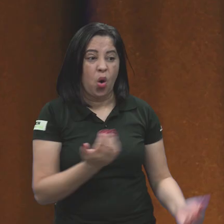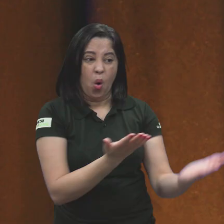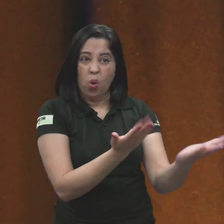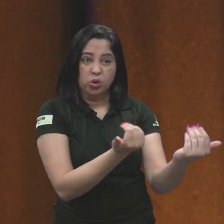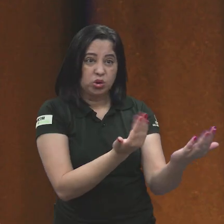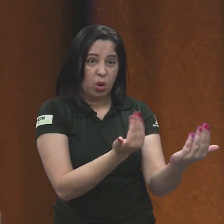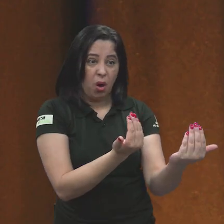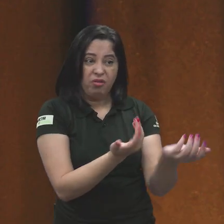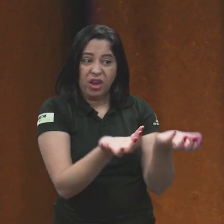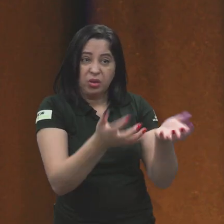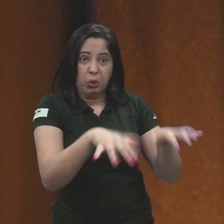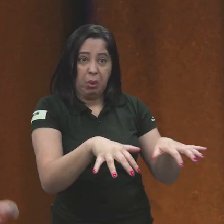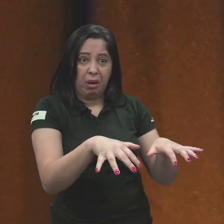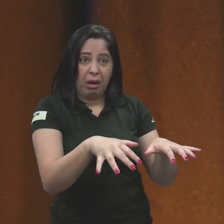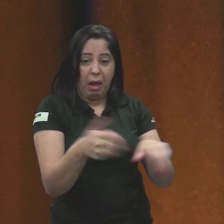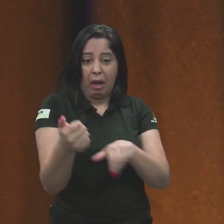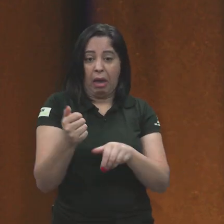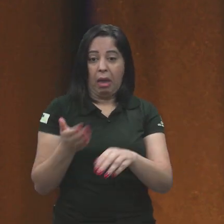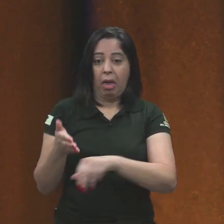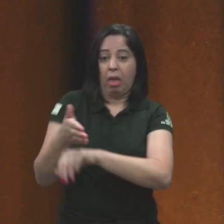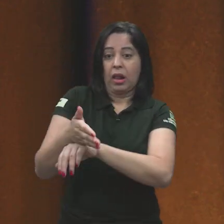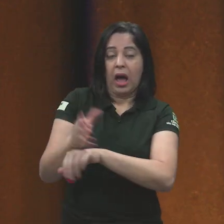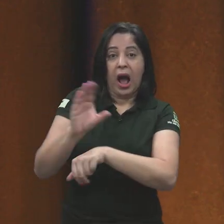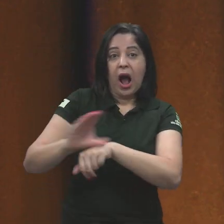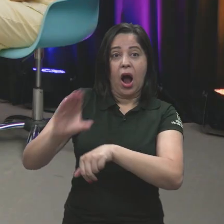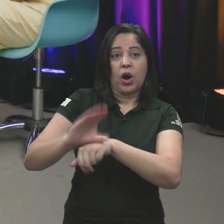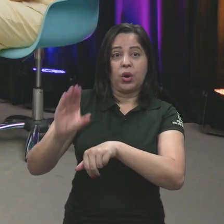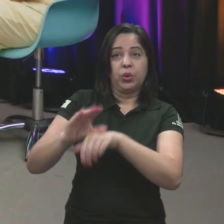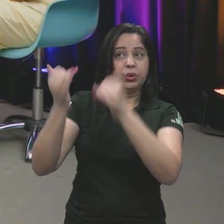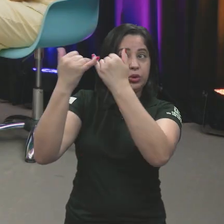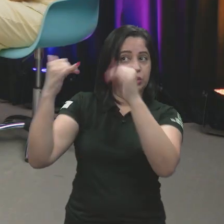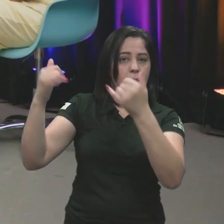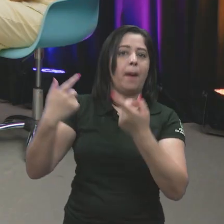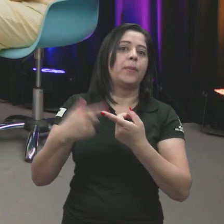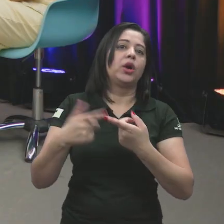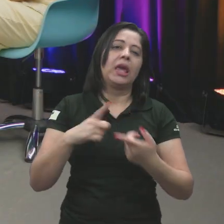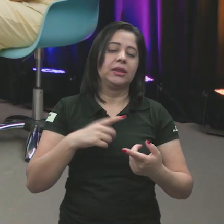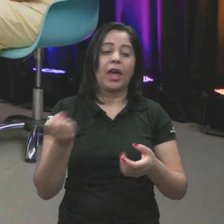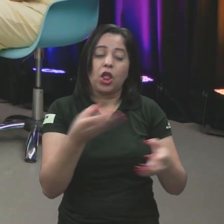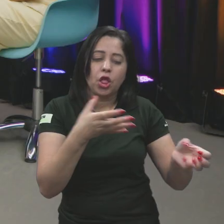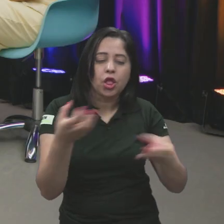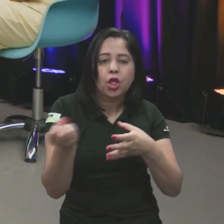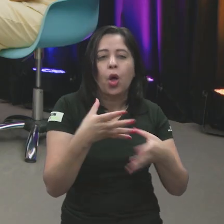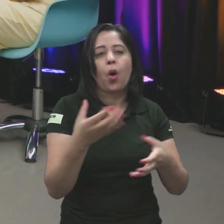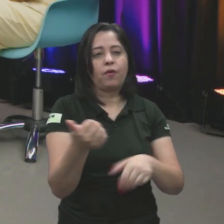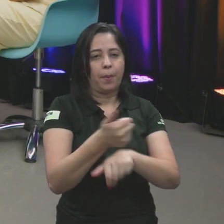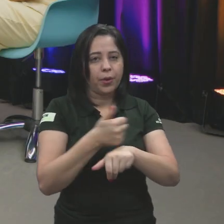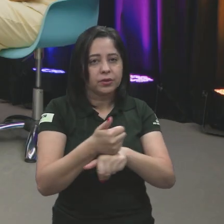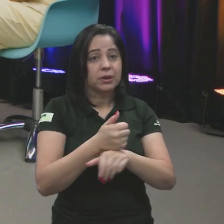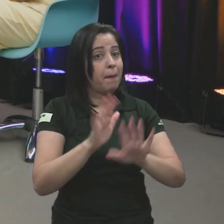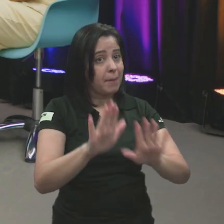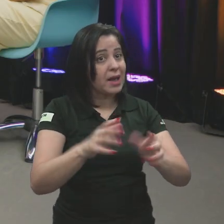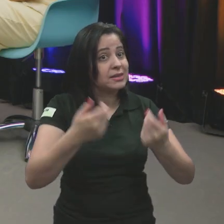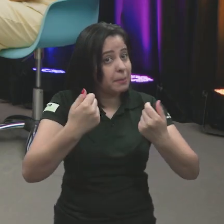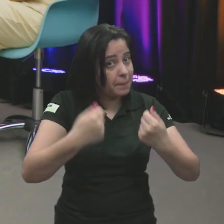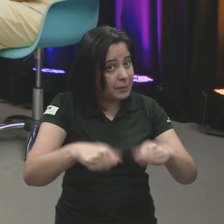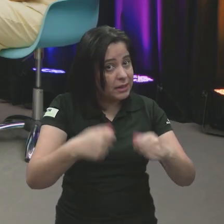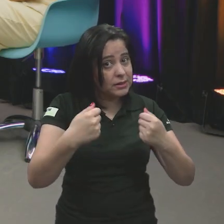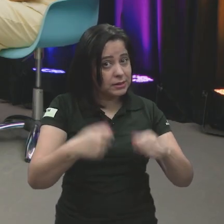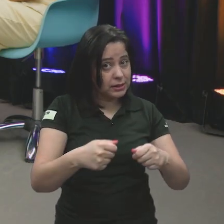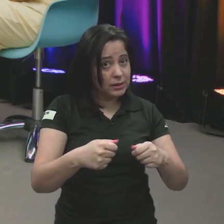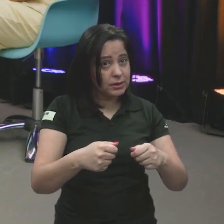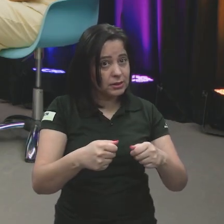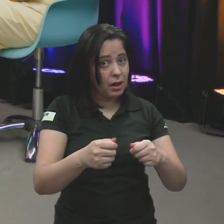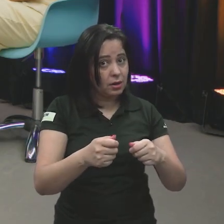caindo. O jovem não está se interessando mais por essas profissões, né? Obviamente porque está surgindo novos mercados, novas profissões, mas a